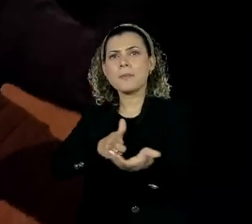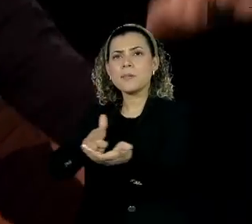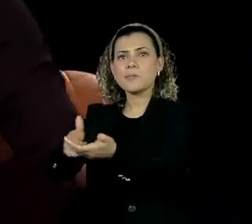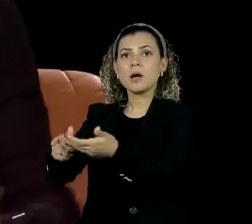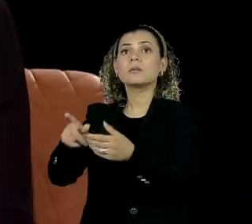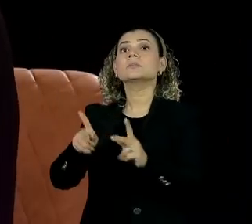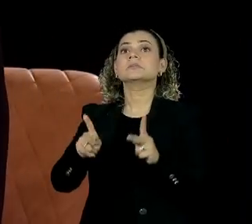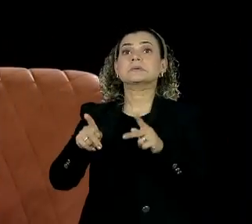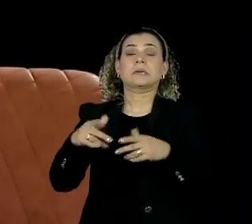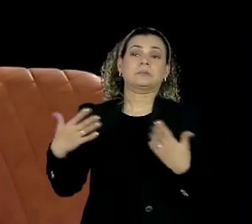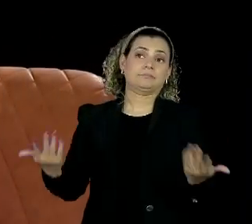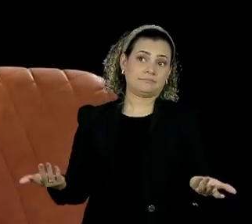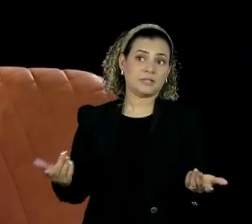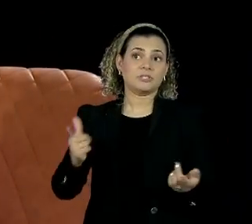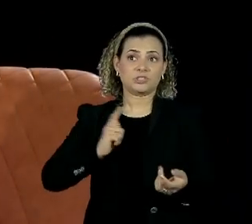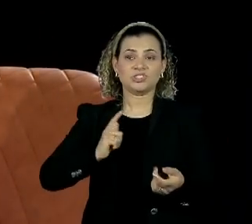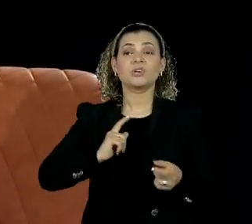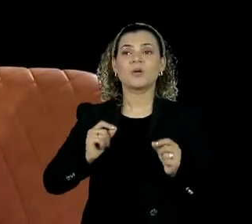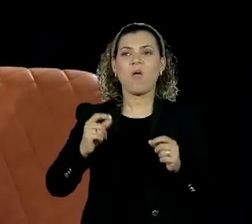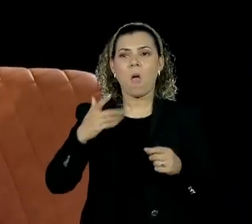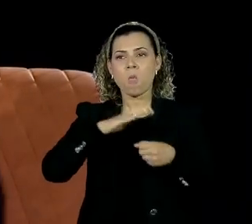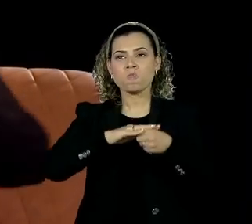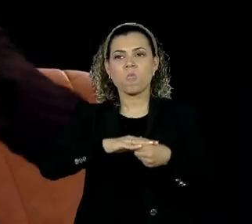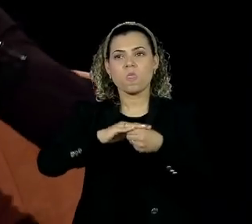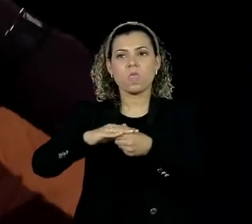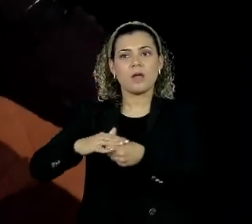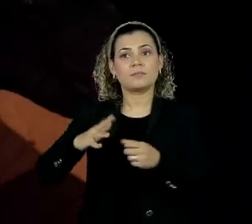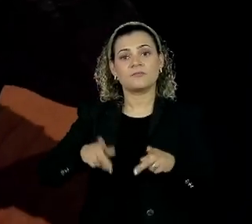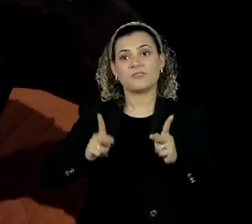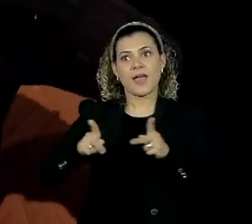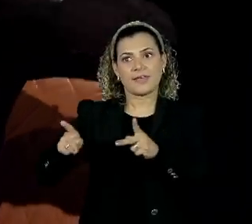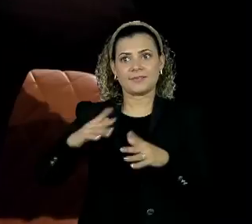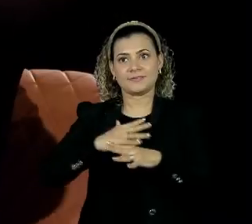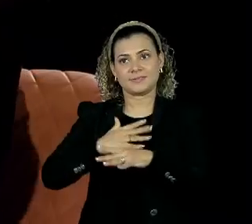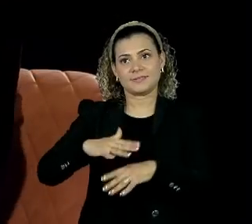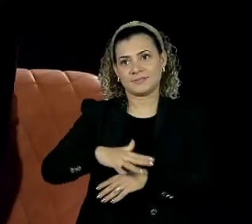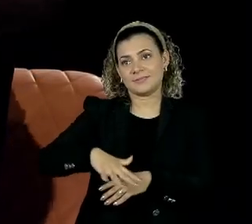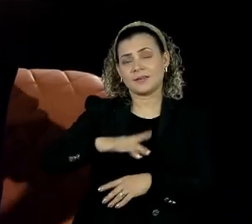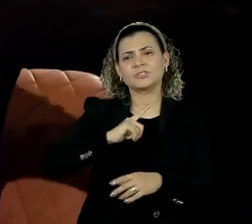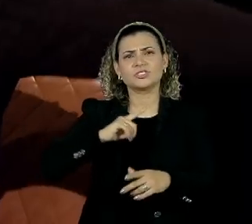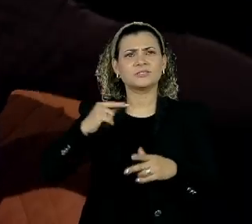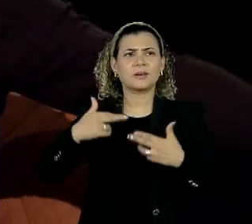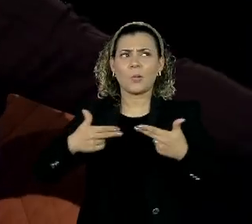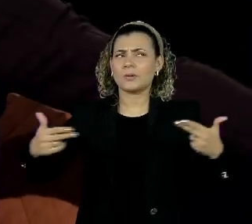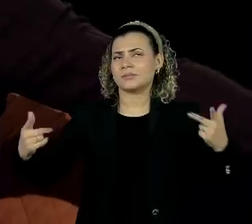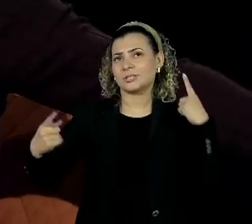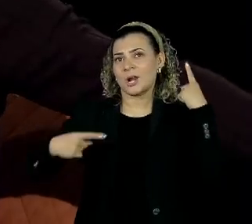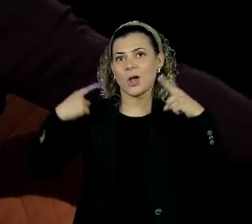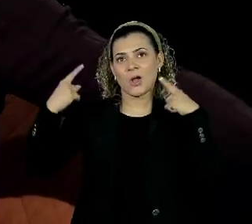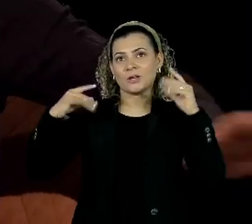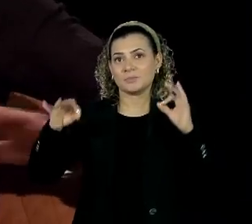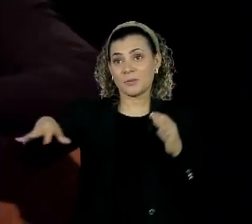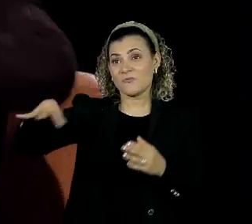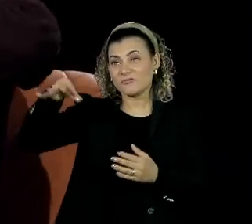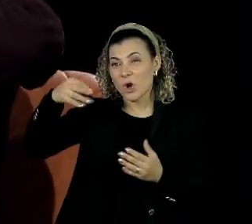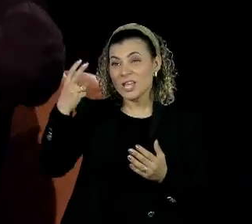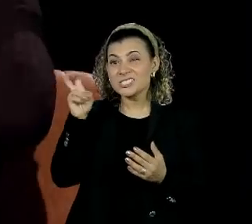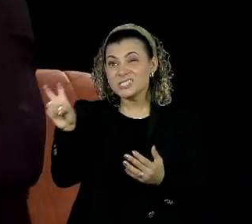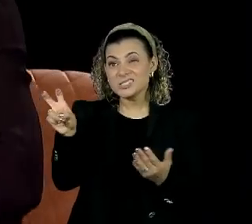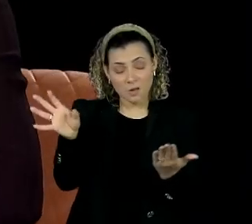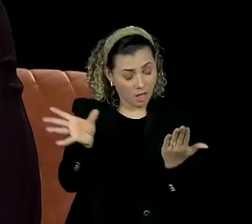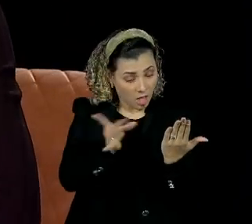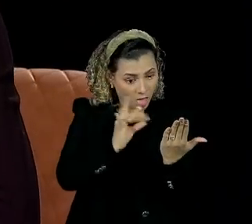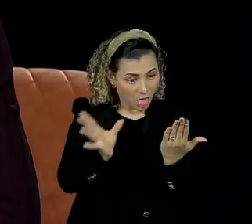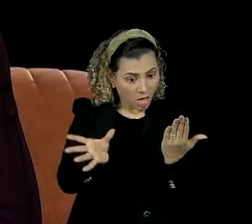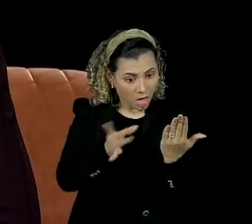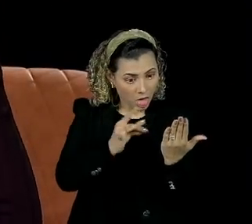na cidade inteira, né? Mas o resto tinha coisas, tipo, muito loucas nessas 5 páginas. Tinha uma parte